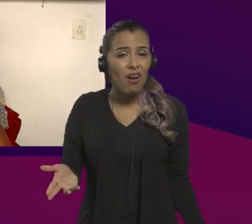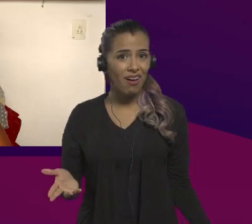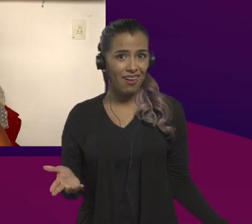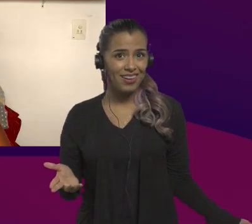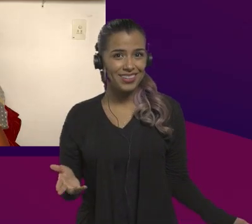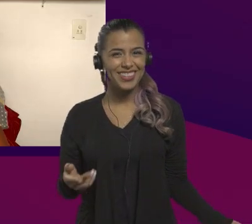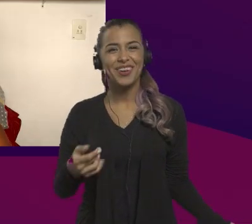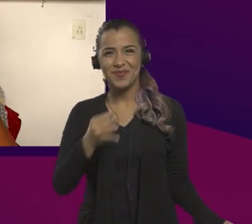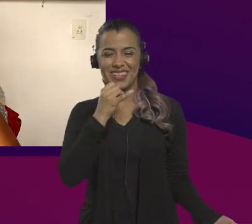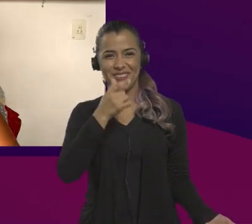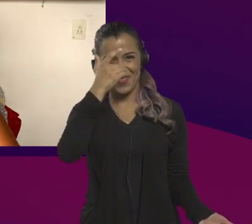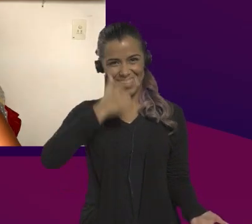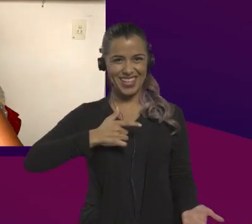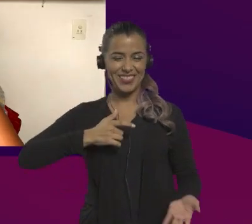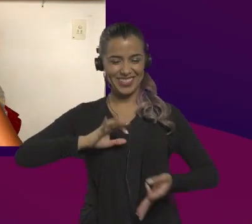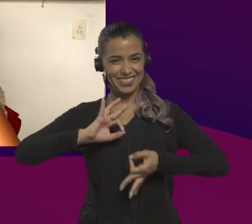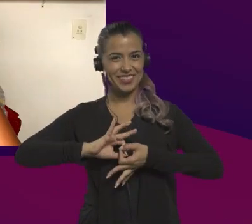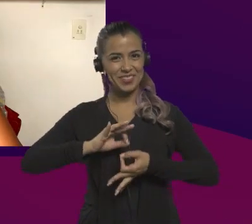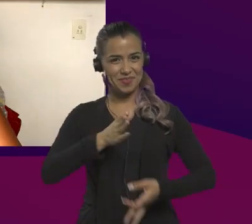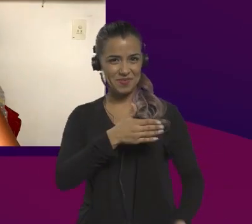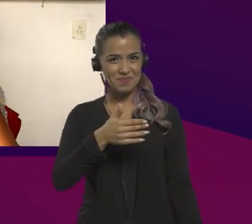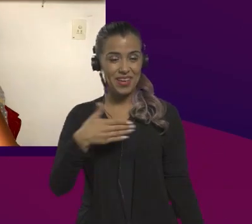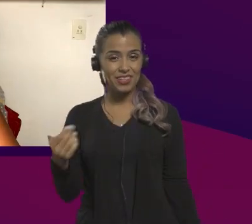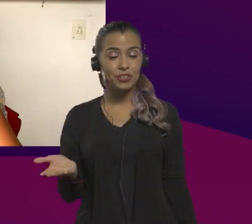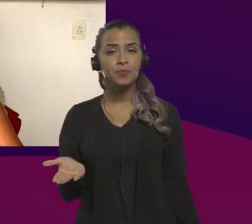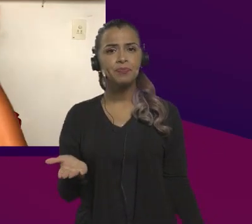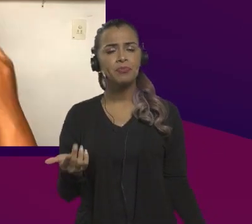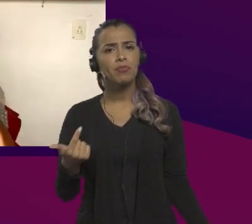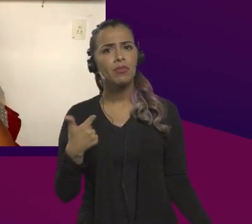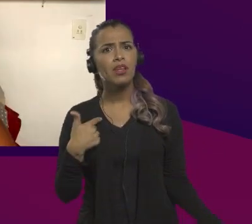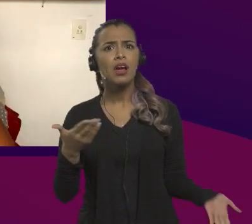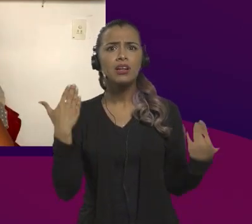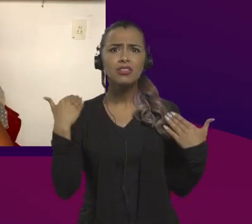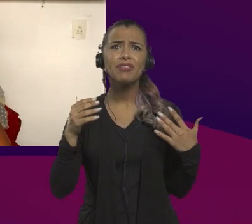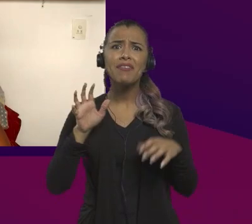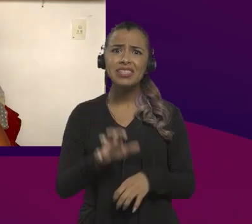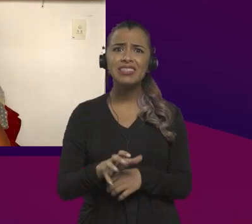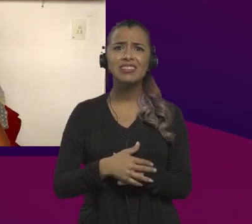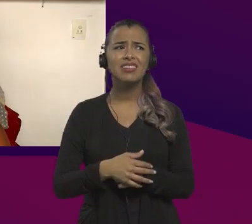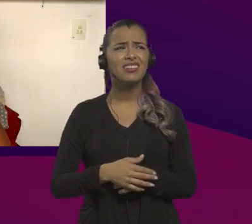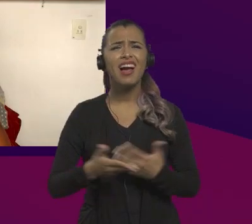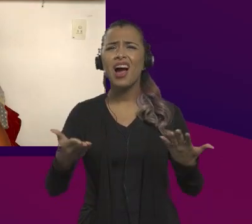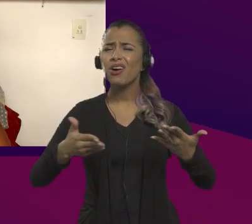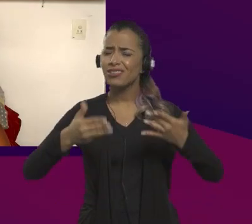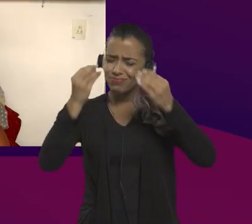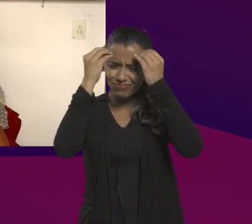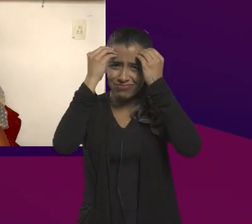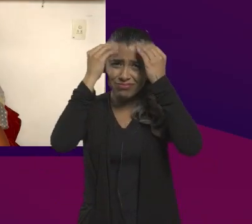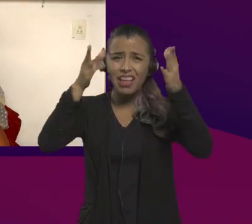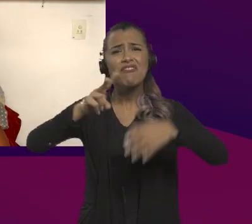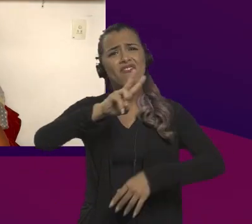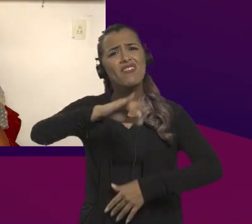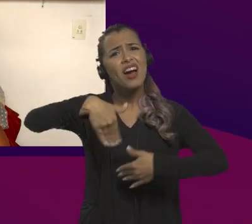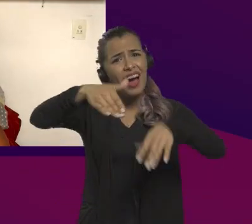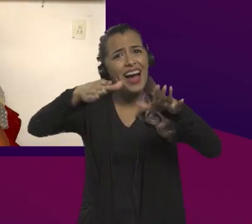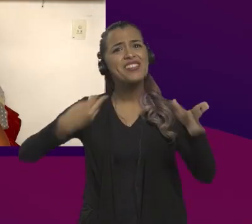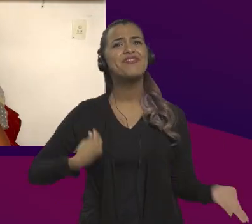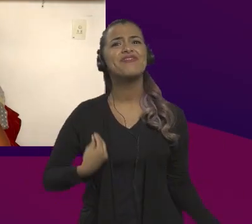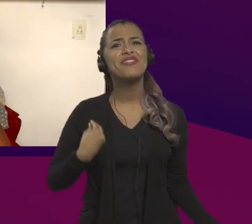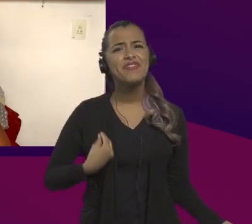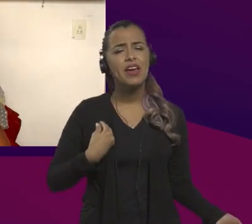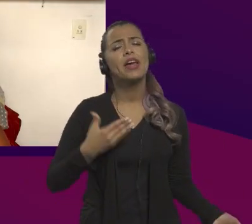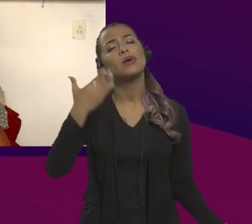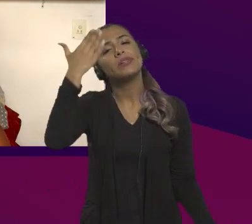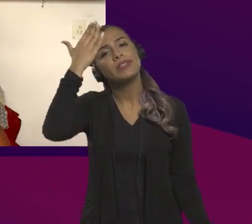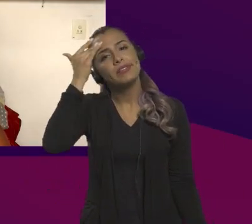tanto de signo. Então, assim, eu ficava muito nisso, só parada nisso. Então, assim, vai viver, minha filha. Vamos viver. Você vai ter medo. Tá rolando, eu sei que é muito fácil falar,